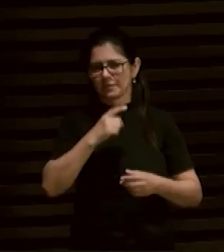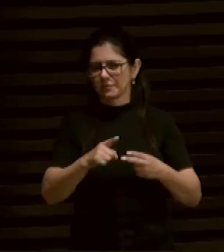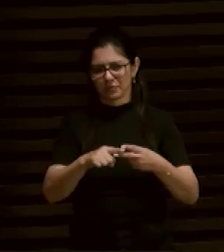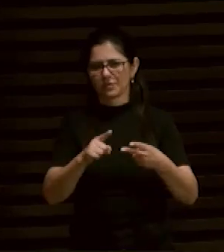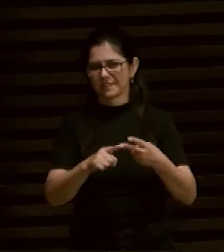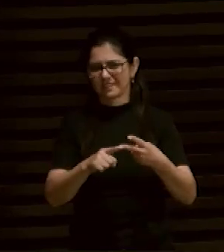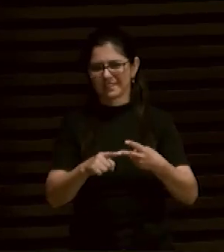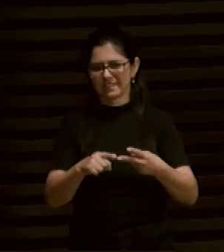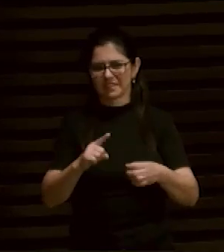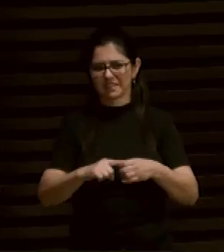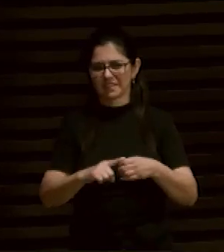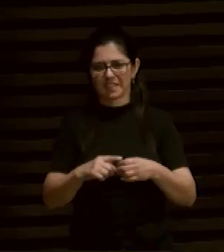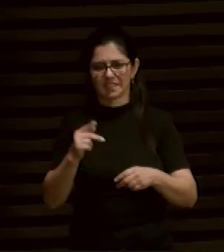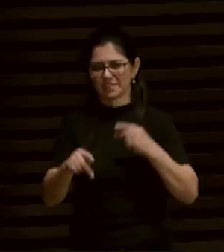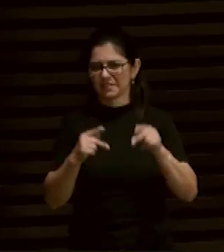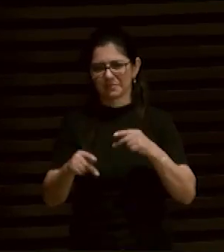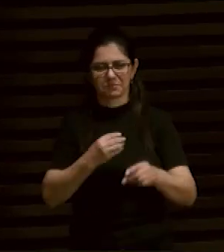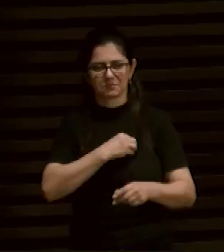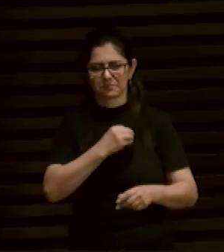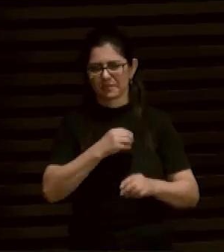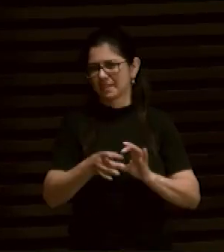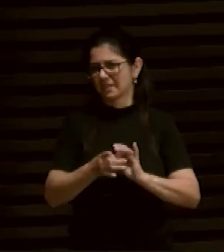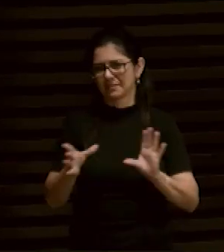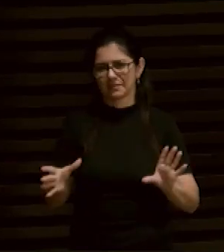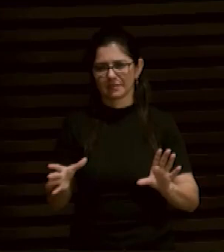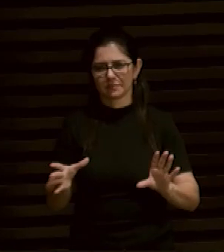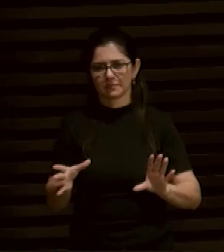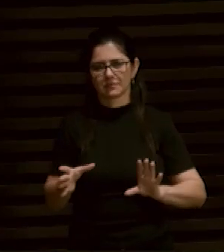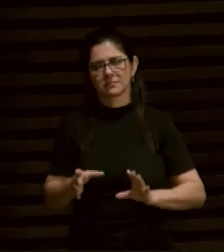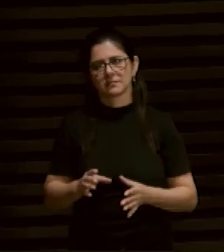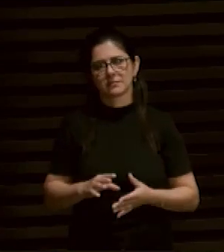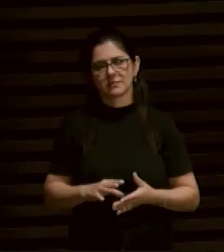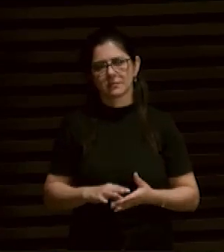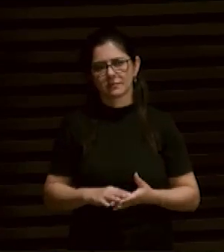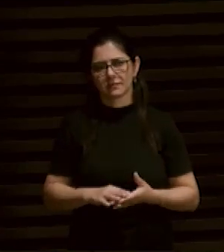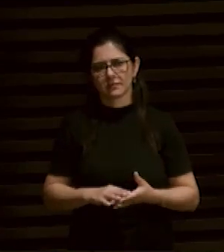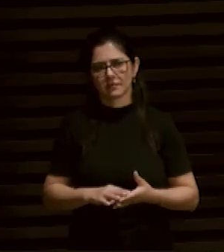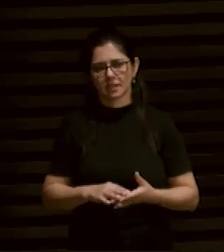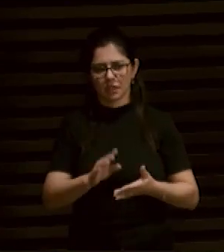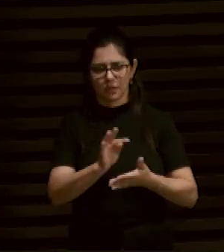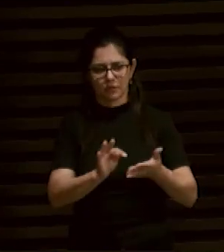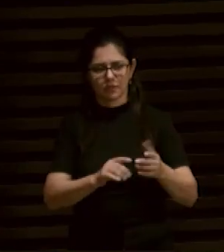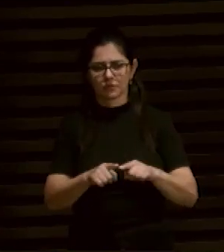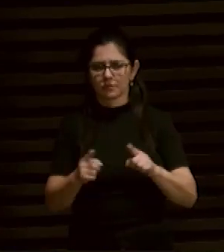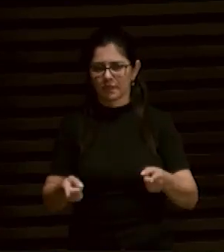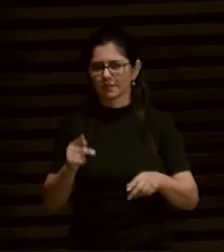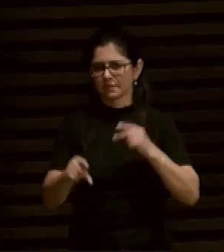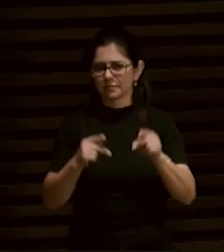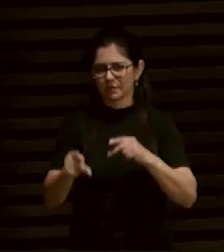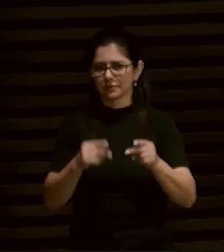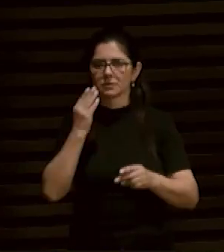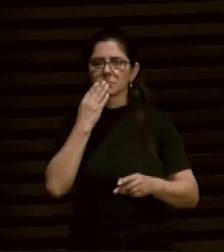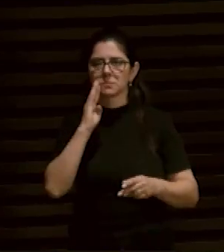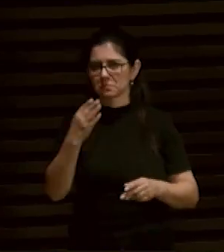Mais tarde, em Jeremias 29, nós aprendemos, o texto fala que aqueles que estavam na Babilônia deveriam se colocar,